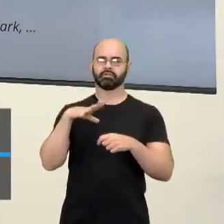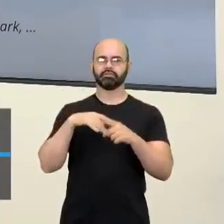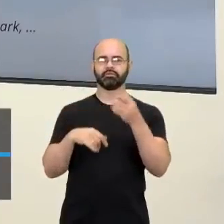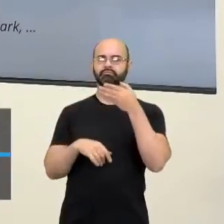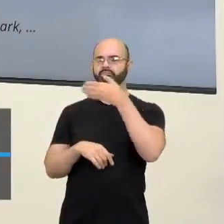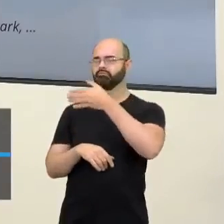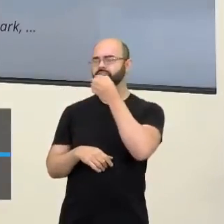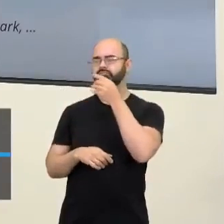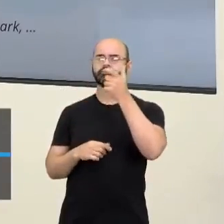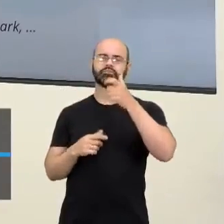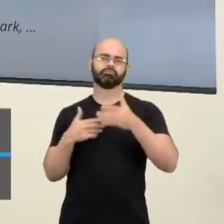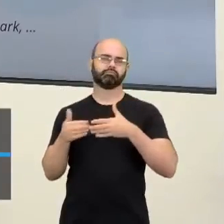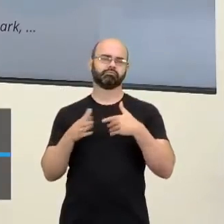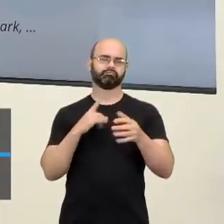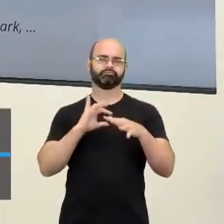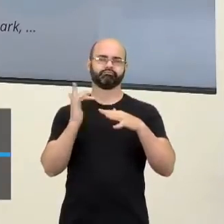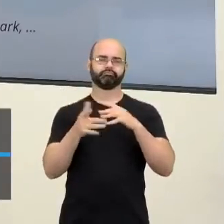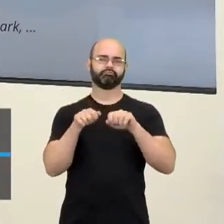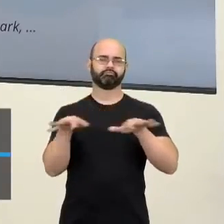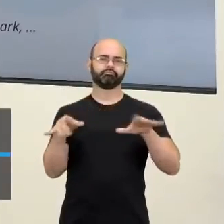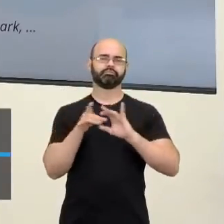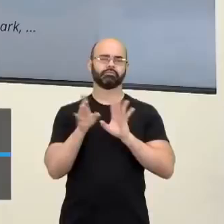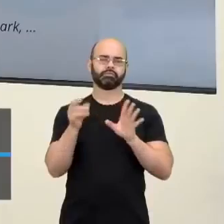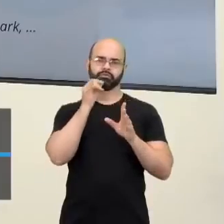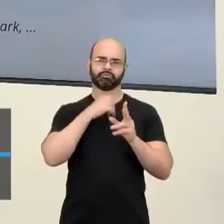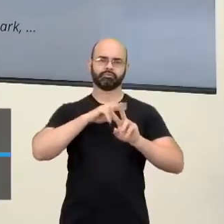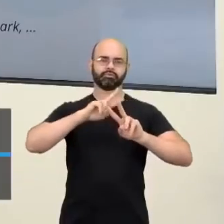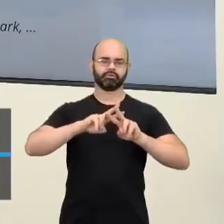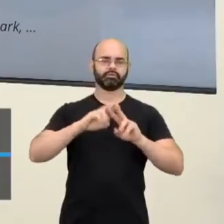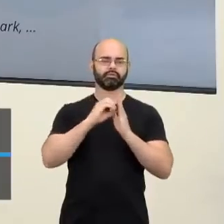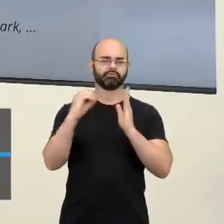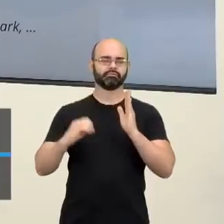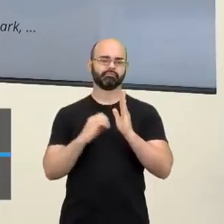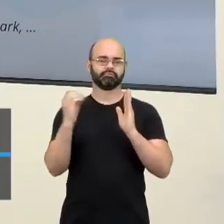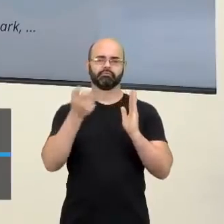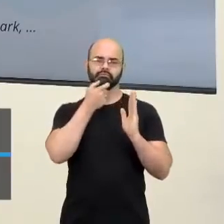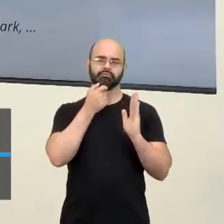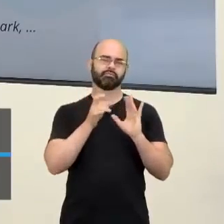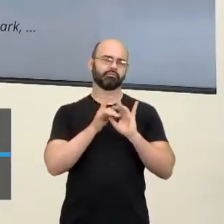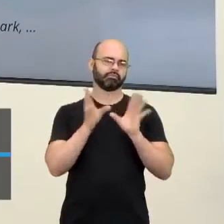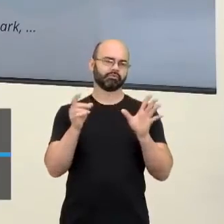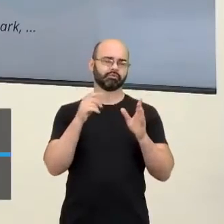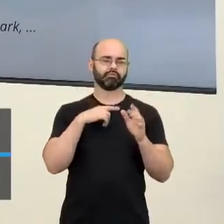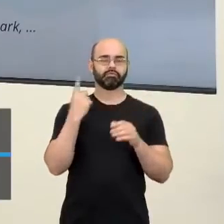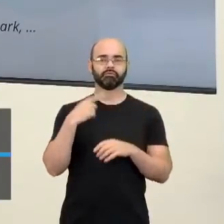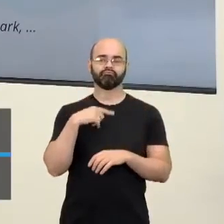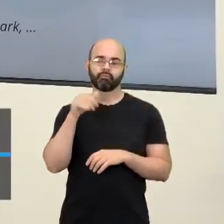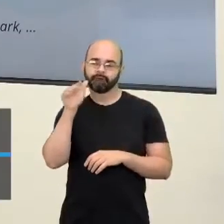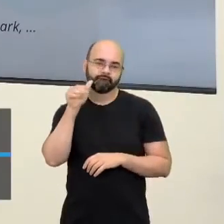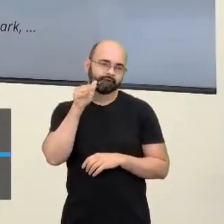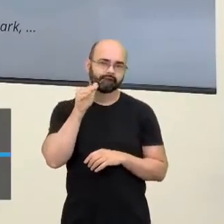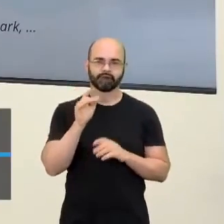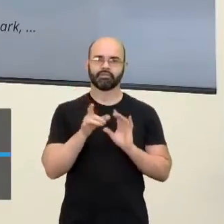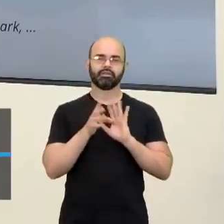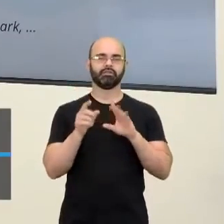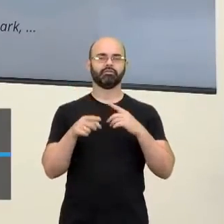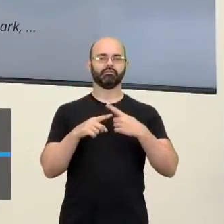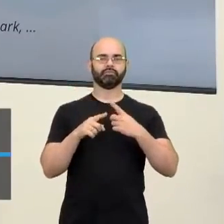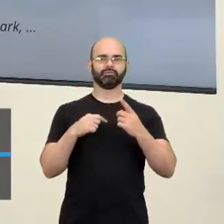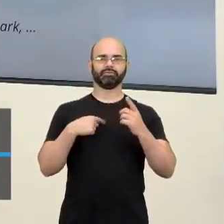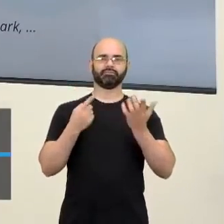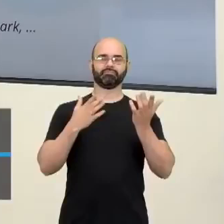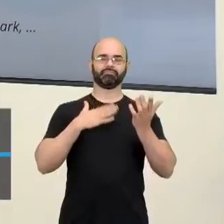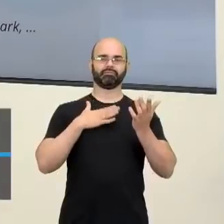podem compartilhar lá nas redes sociais também. Marca hashtag EnglishCMSP. A gente sempre dá uma stalkeada ali. Tem o pessoal que posta o link lá no meu